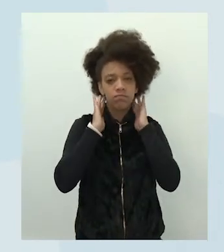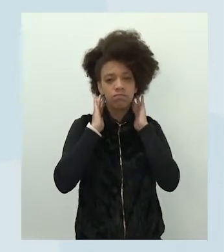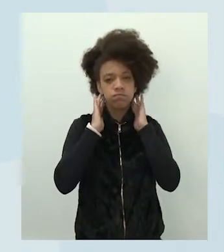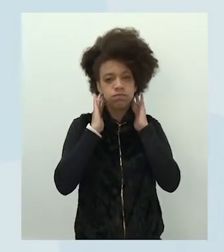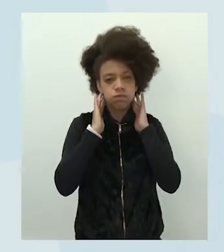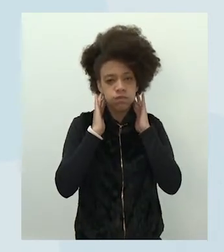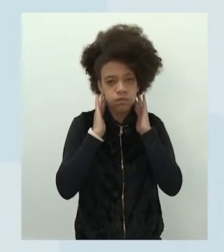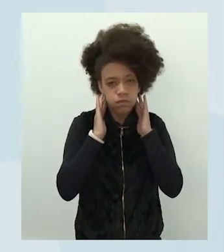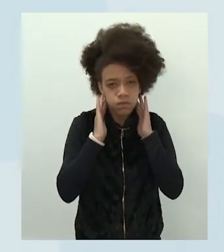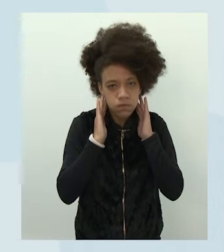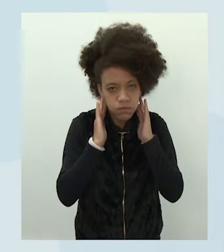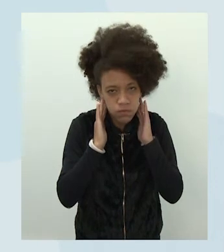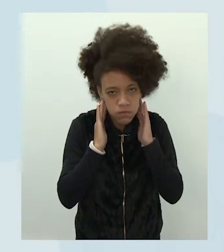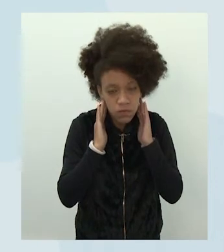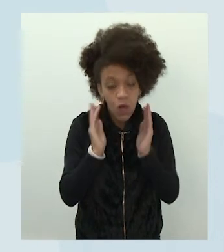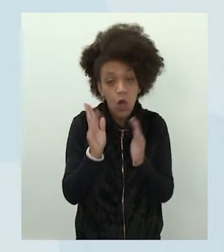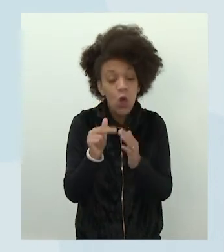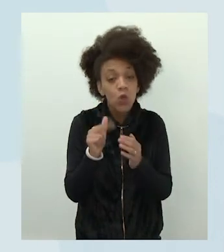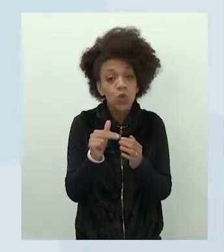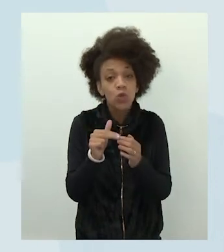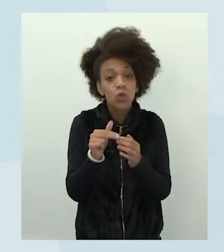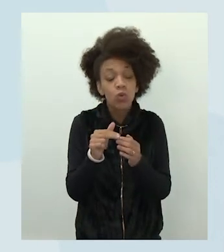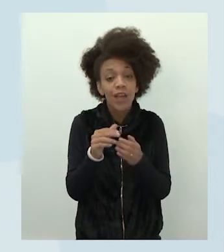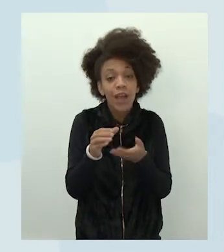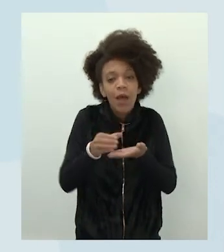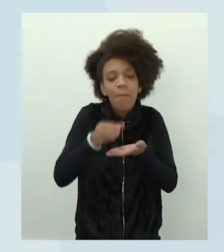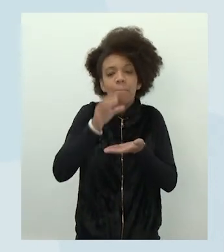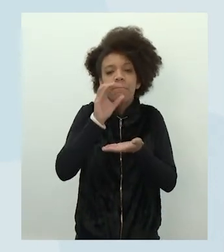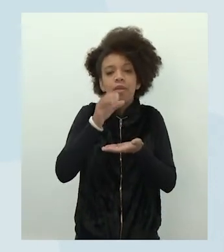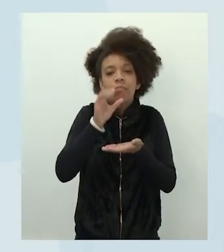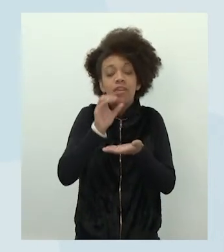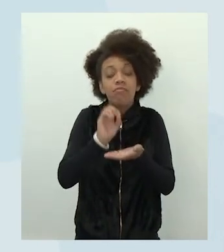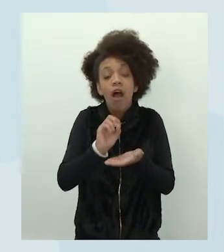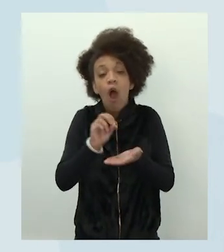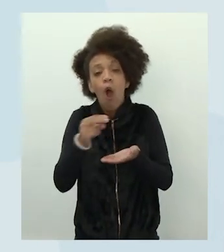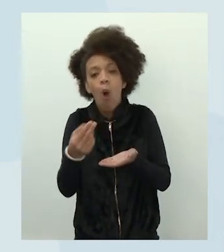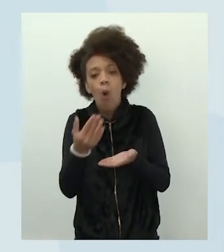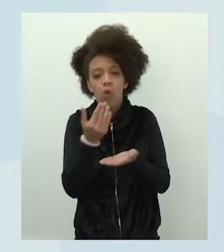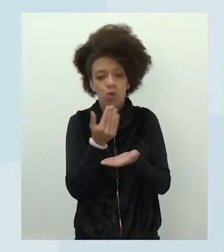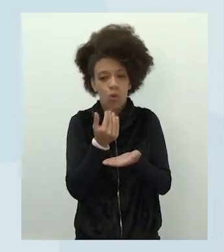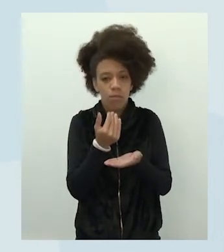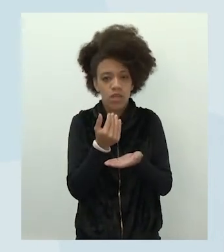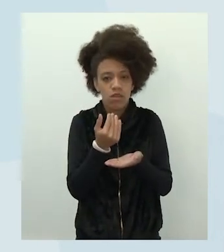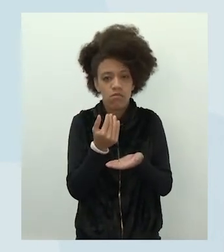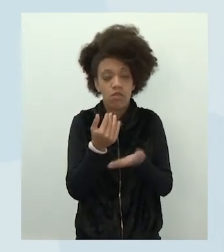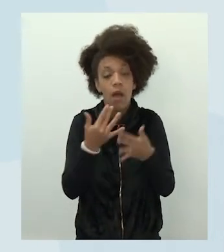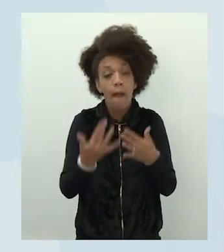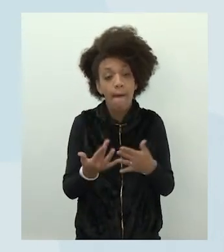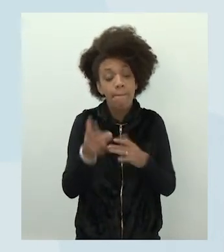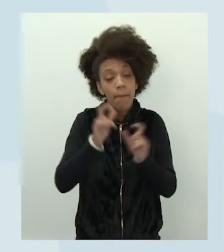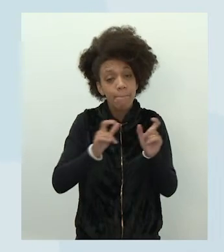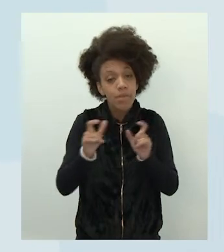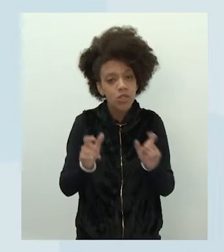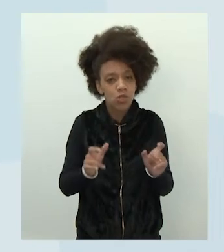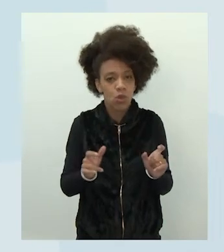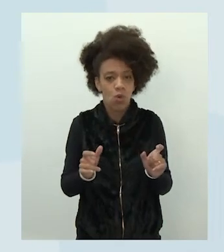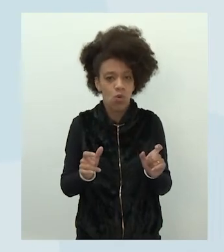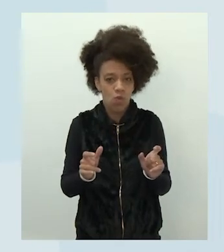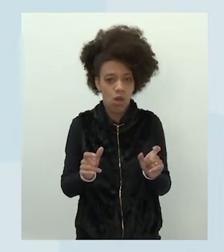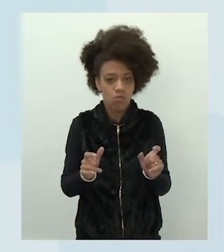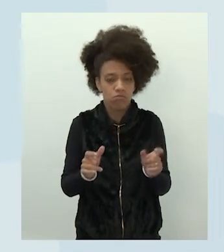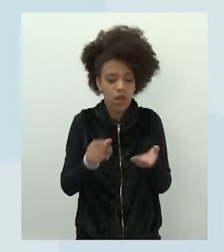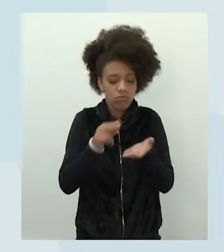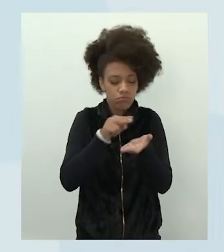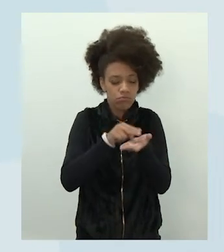Nunca dar nem bebida, nem comida para a pessoa com a